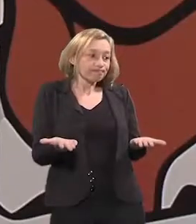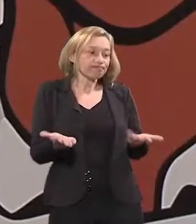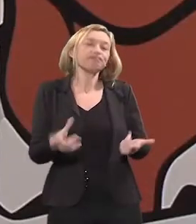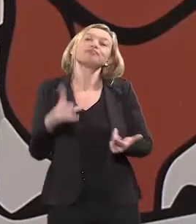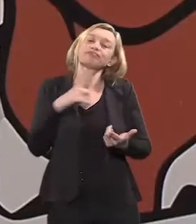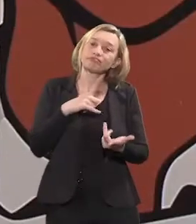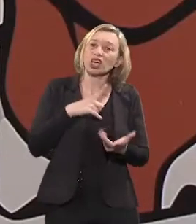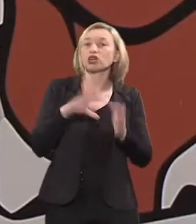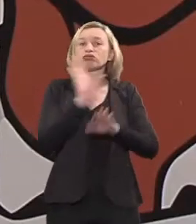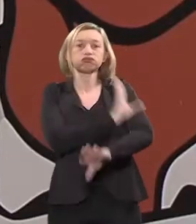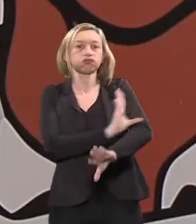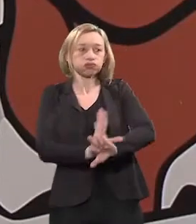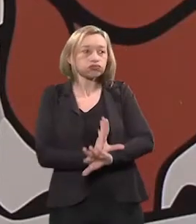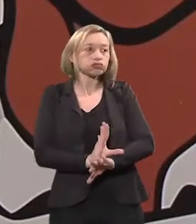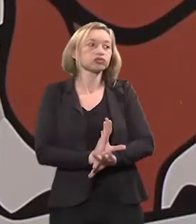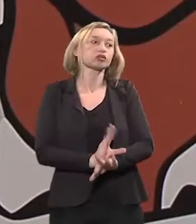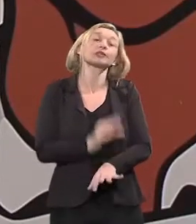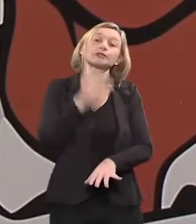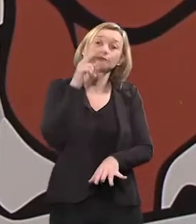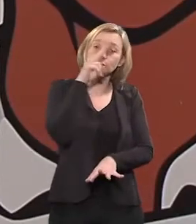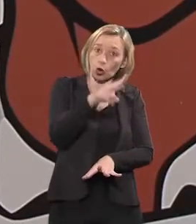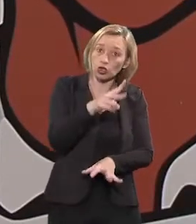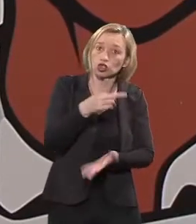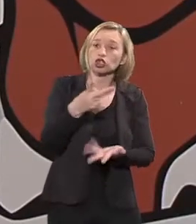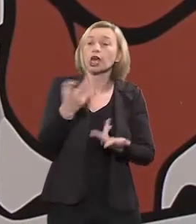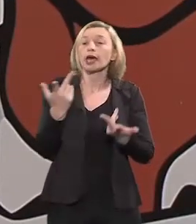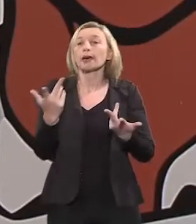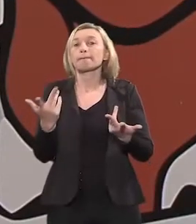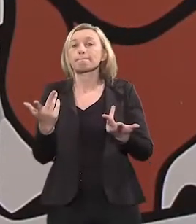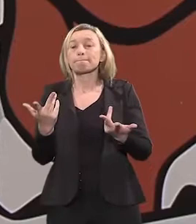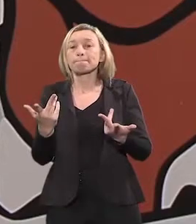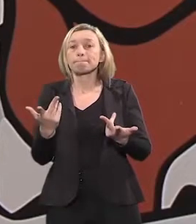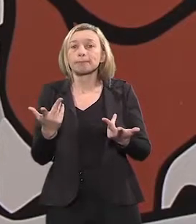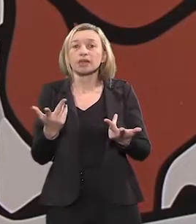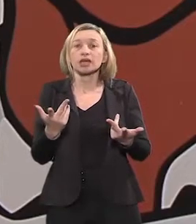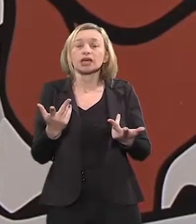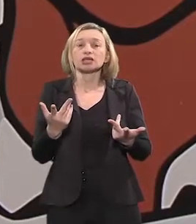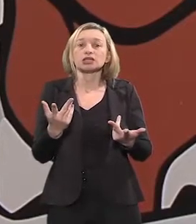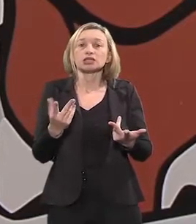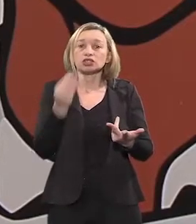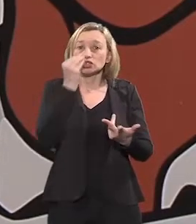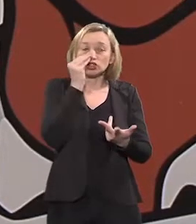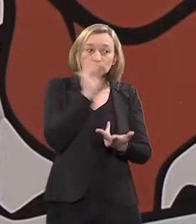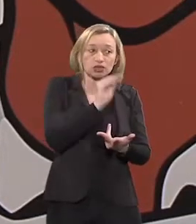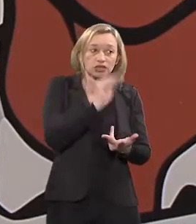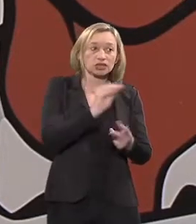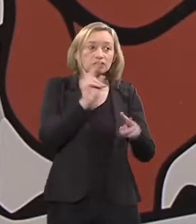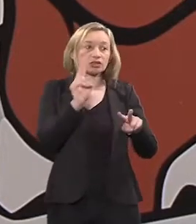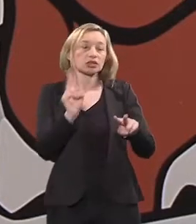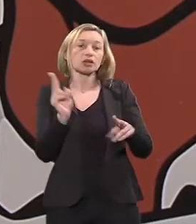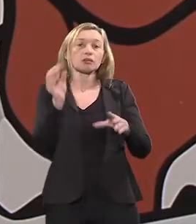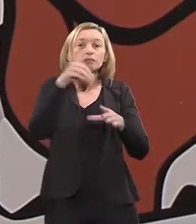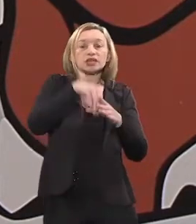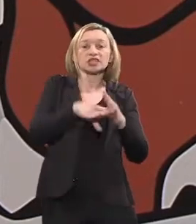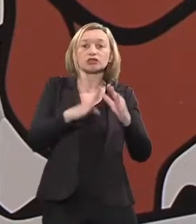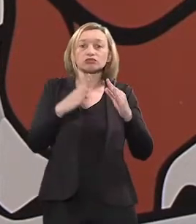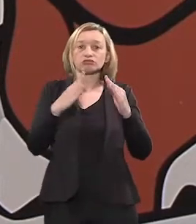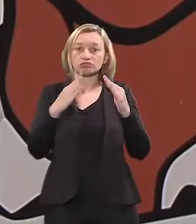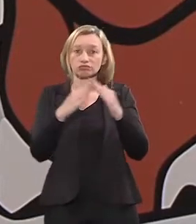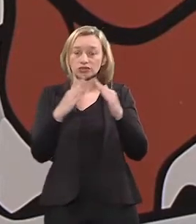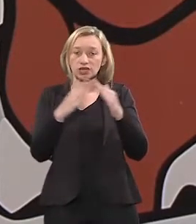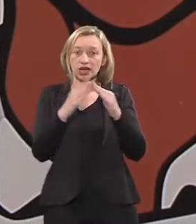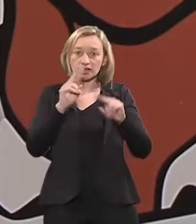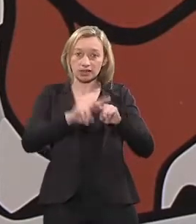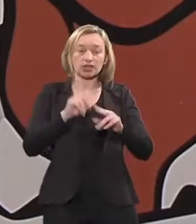Bom, existe uma cultura ainda muito forte de banalização da prisão preventiva. O que seria